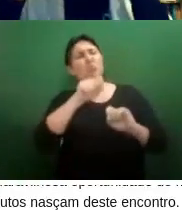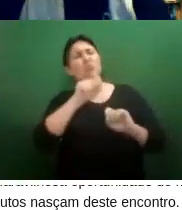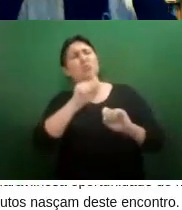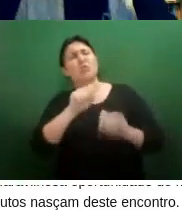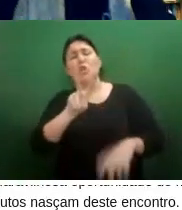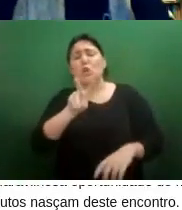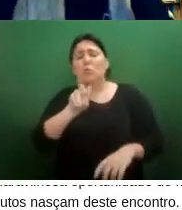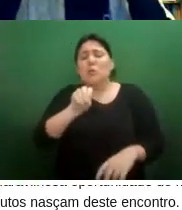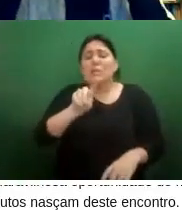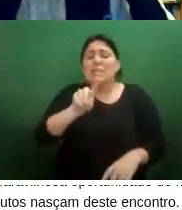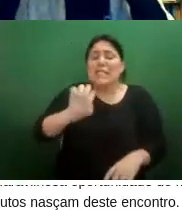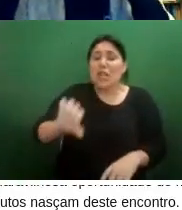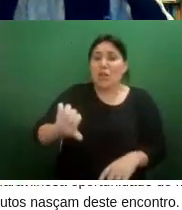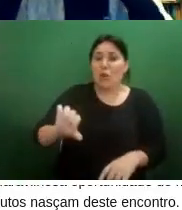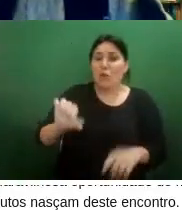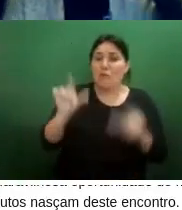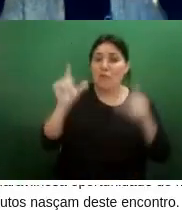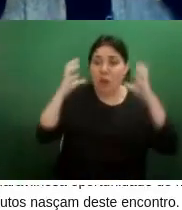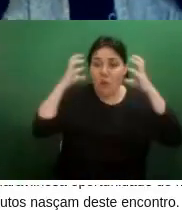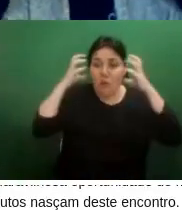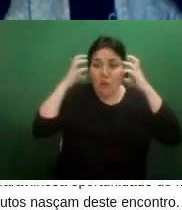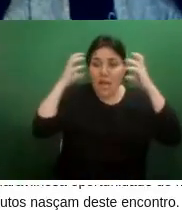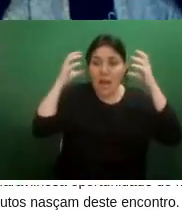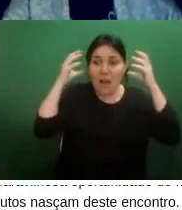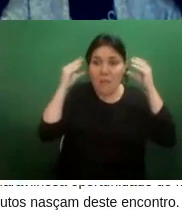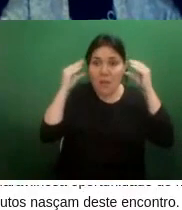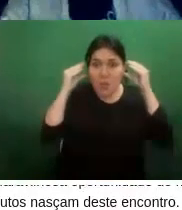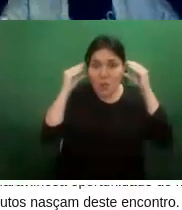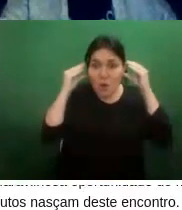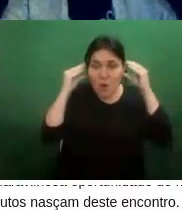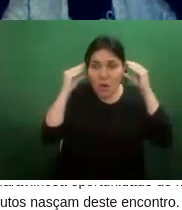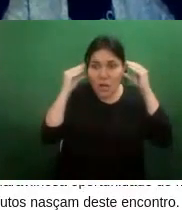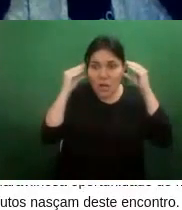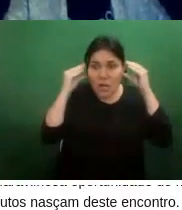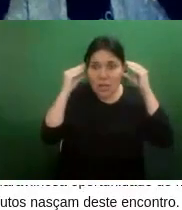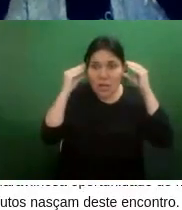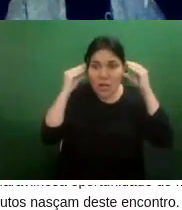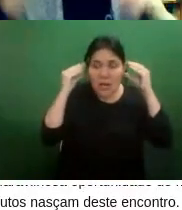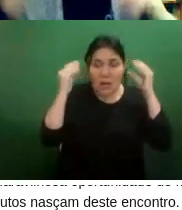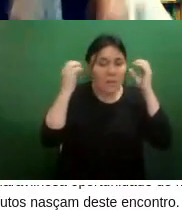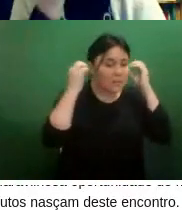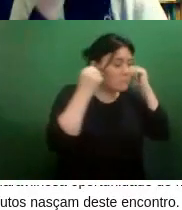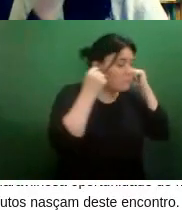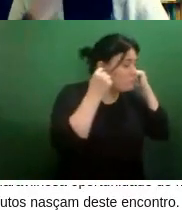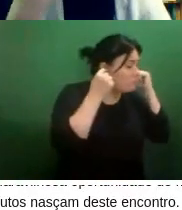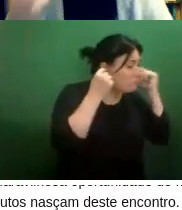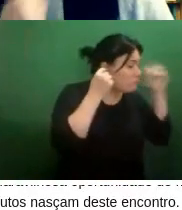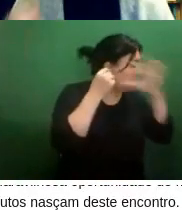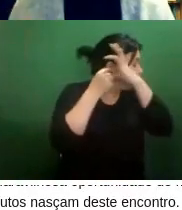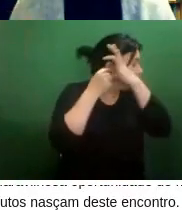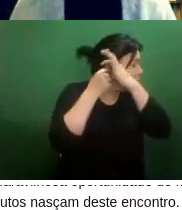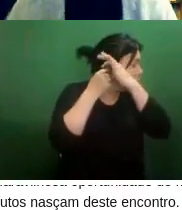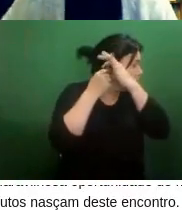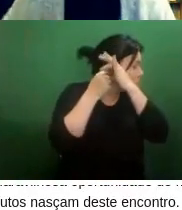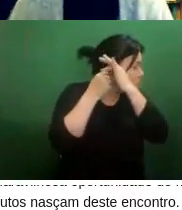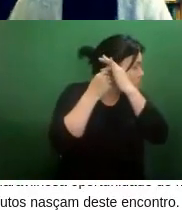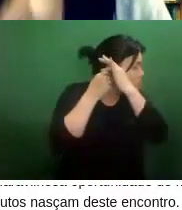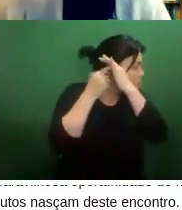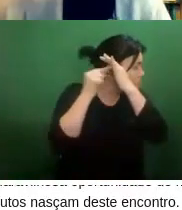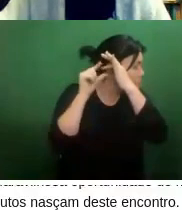fones eram menores, com o tapa-ouvido menor. Então, o que que a gente fez? A